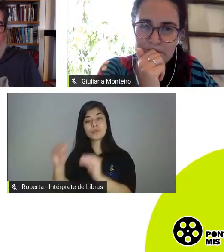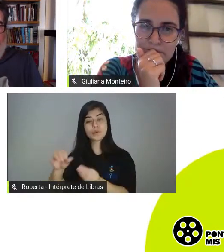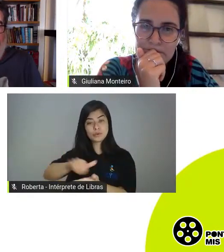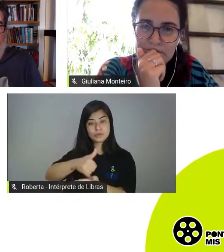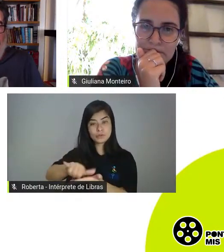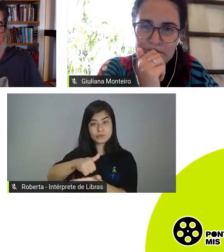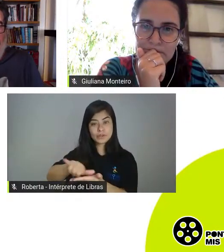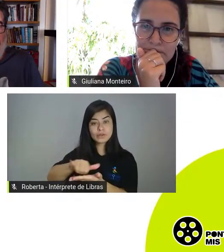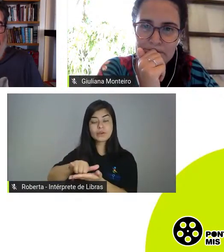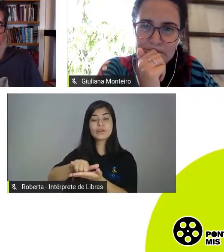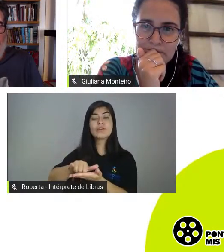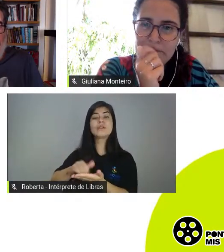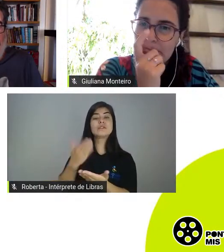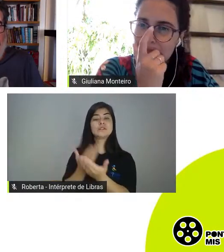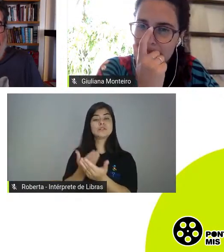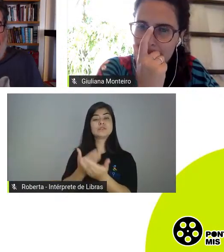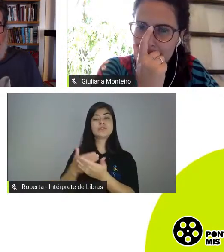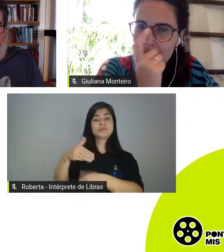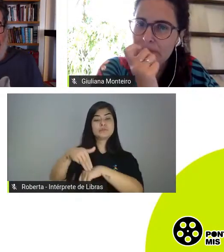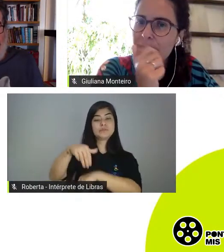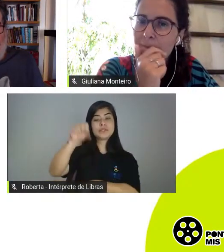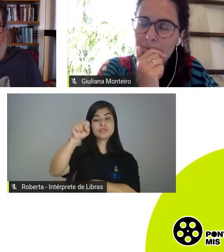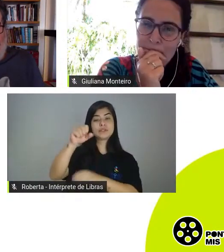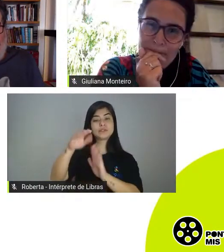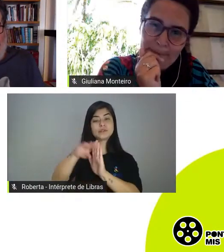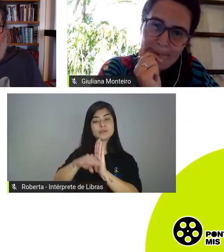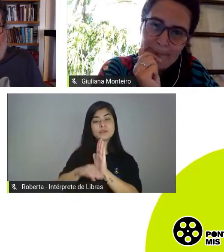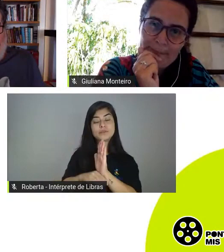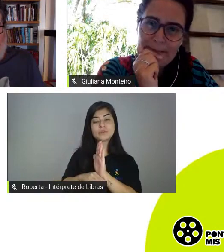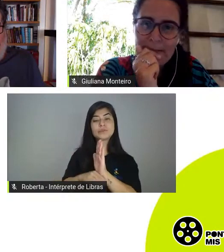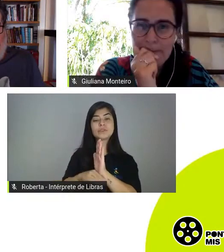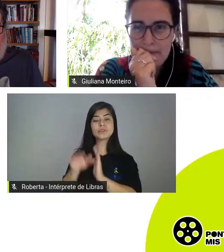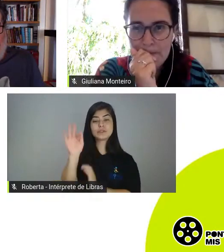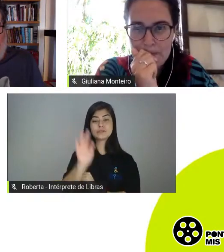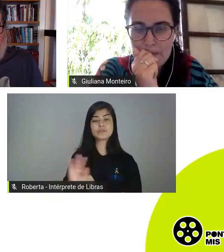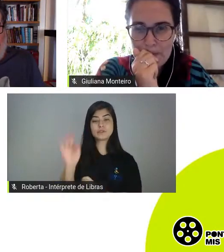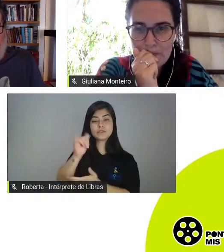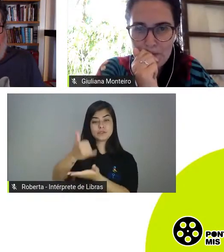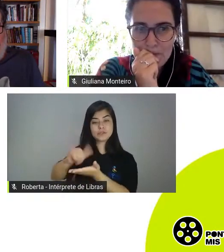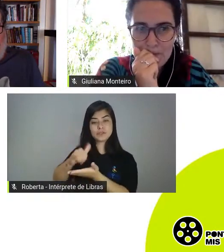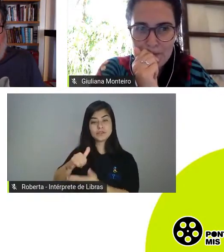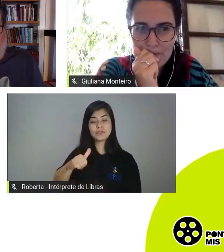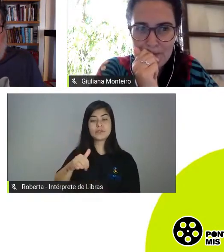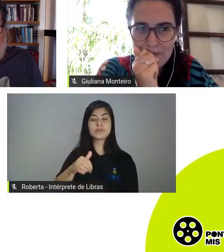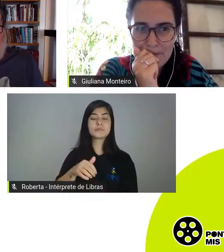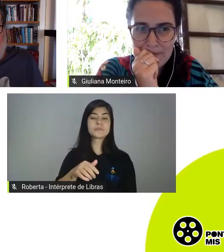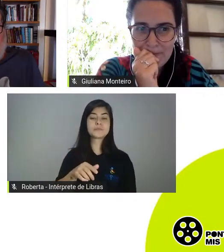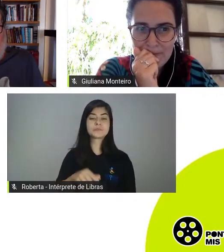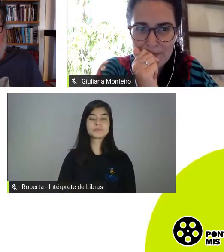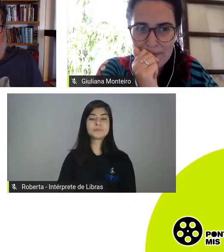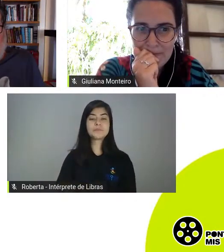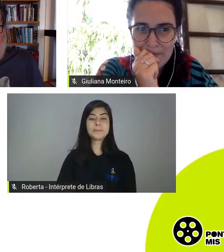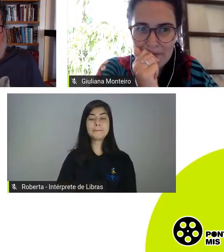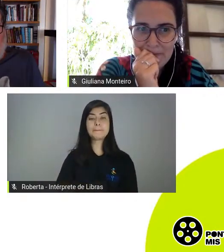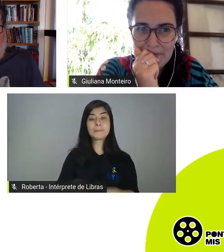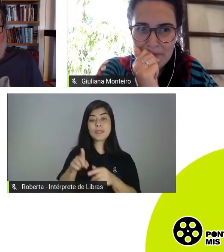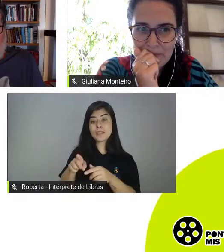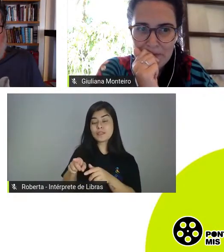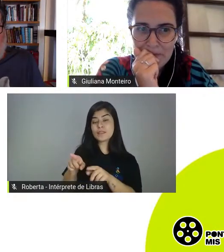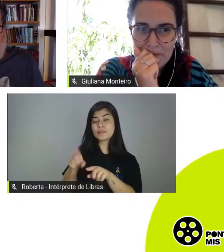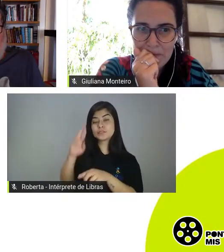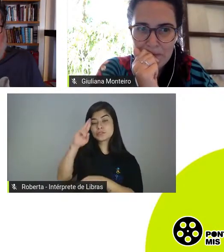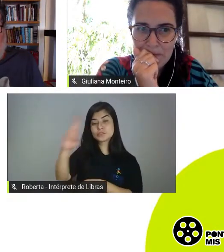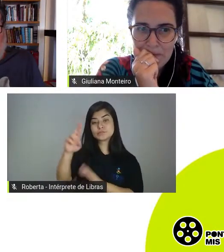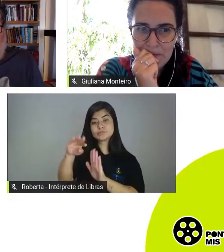em roteiro e direção de filmes na Faculdade de Nova York, New Tisch School of the Arts. Ela dirigiu e